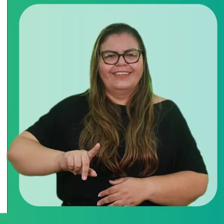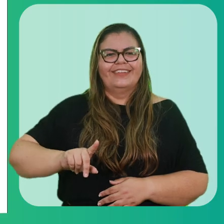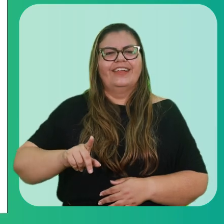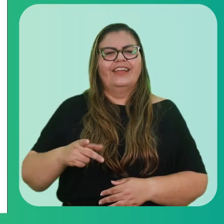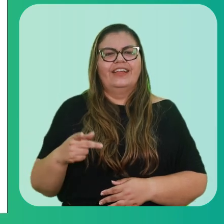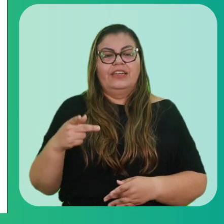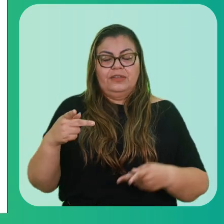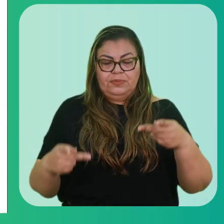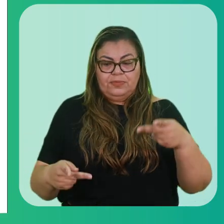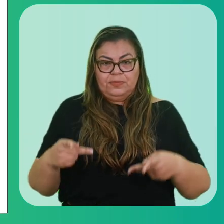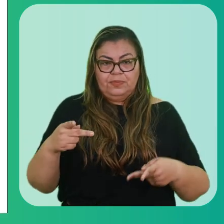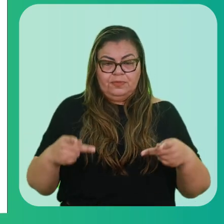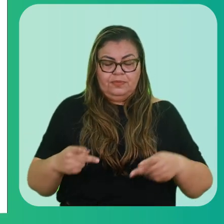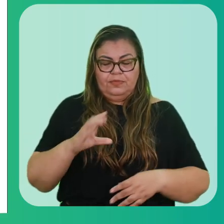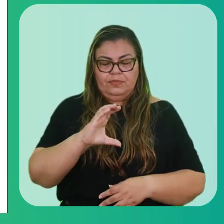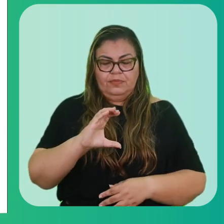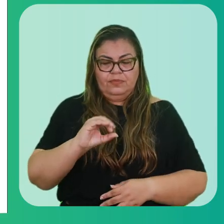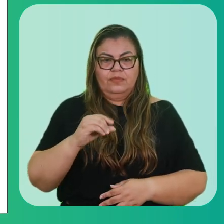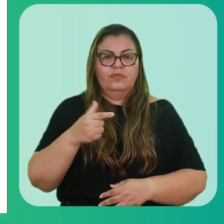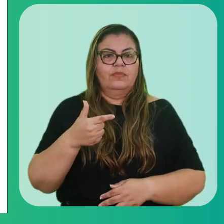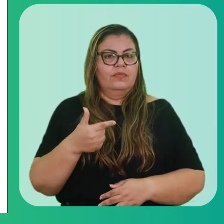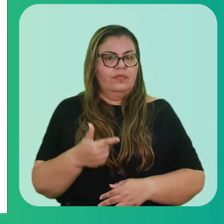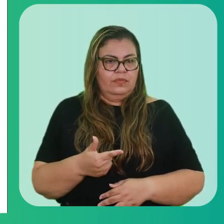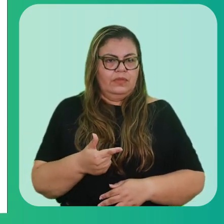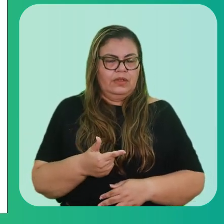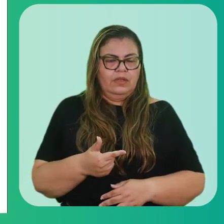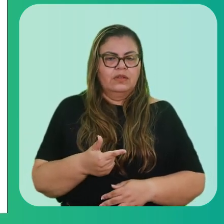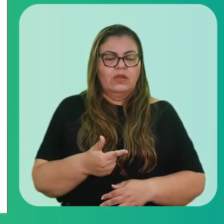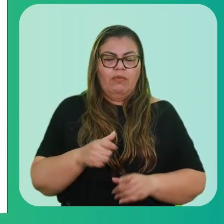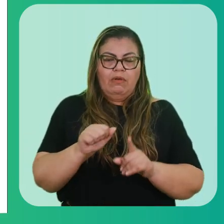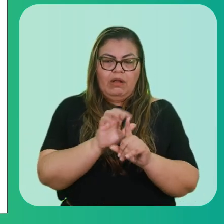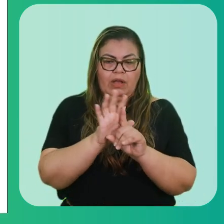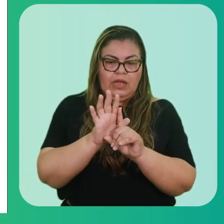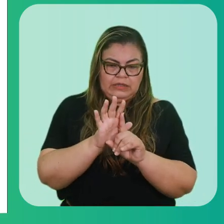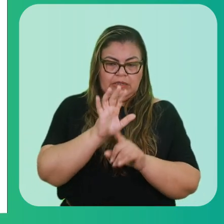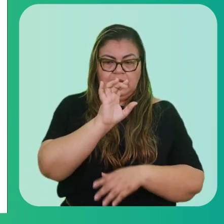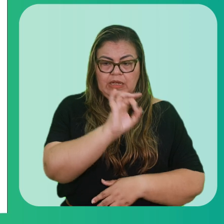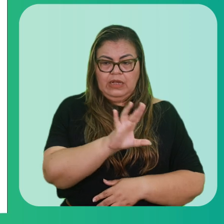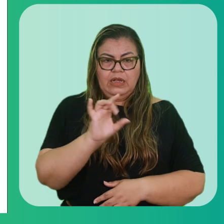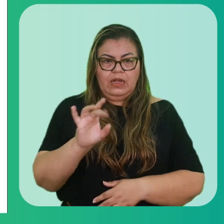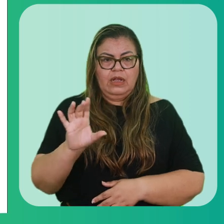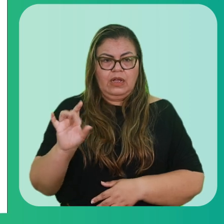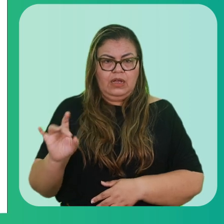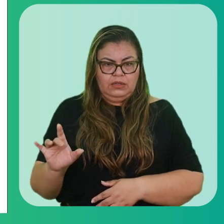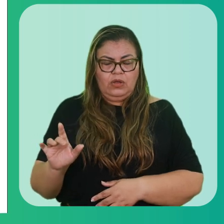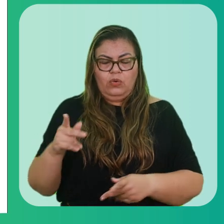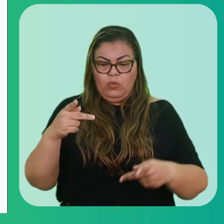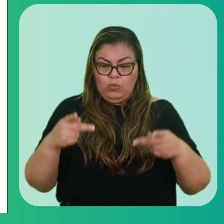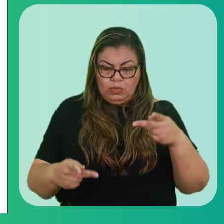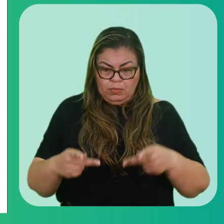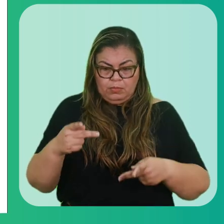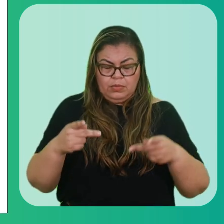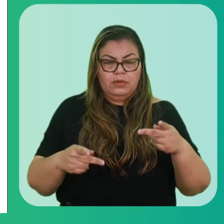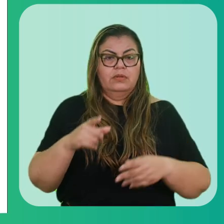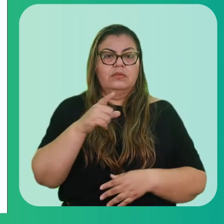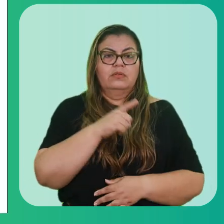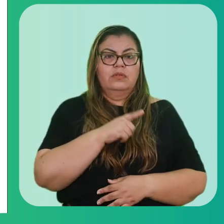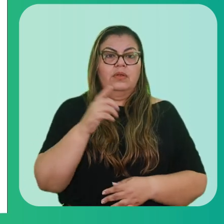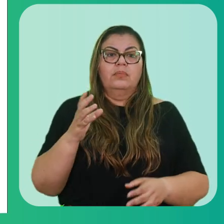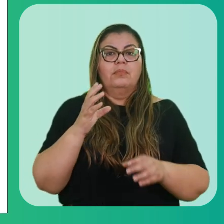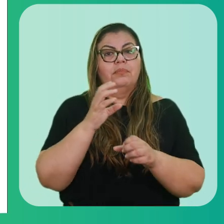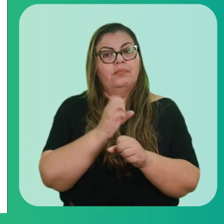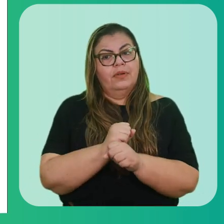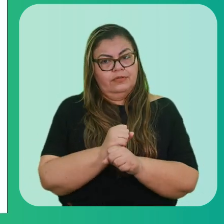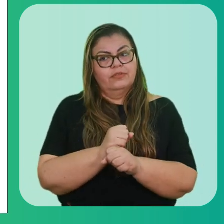elemento argônio, gás nobre, e a pressão também do CO2. Cada gás exerce uma pressão independentemente da pressão do outro,